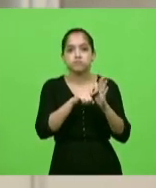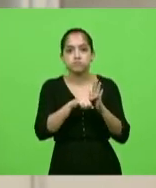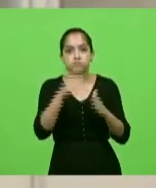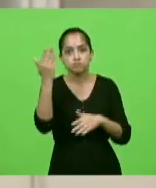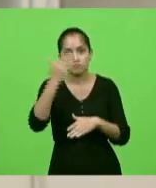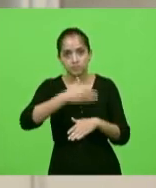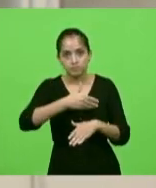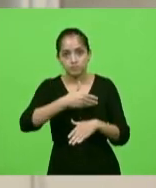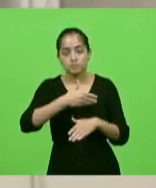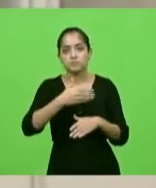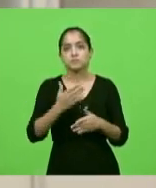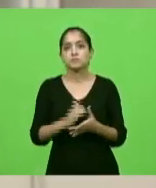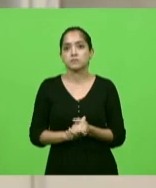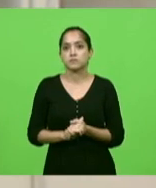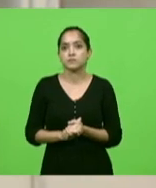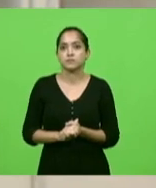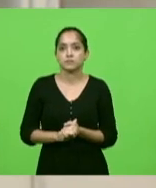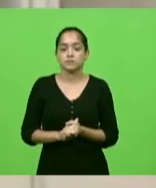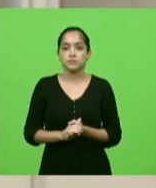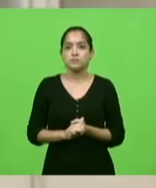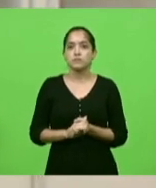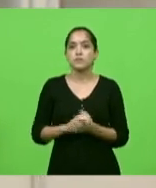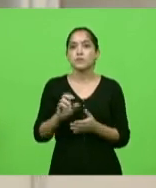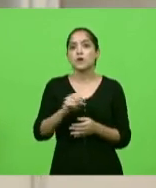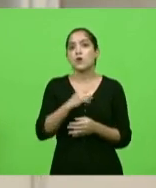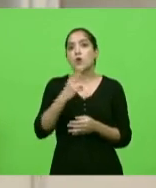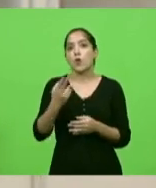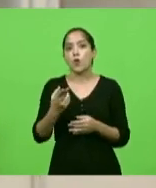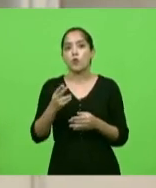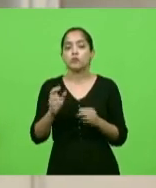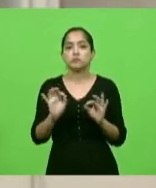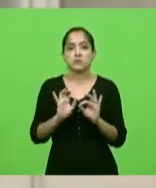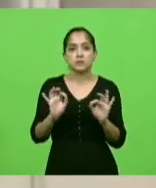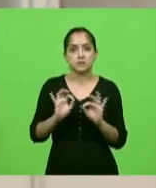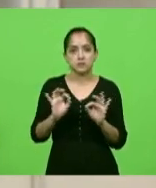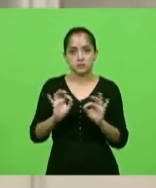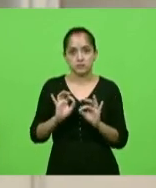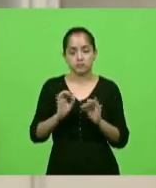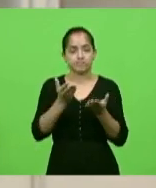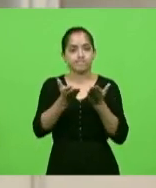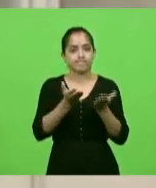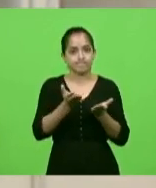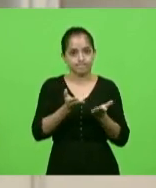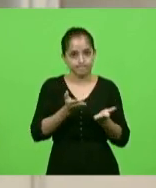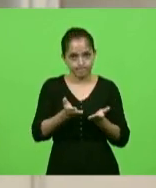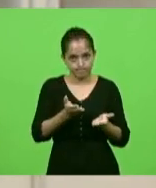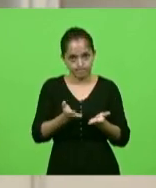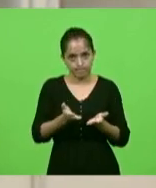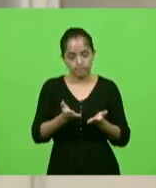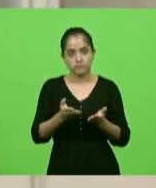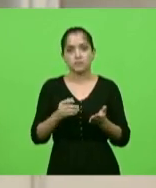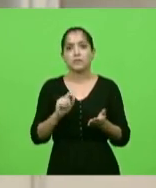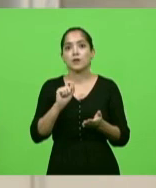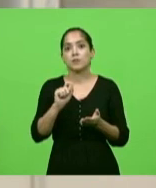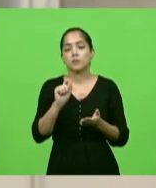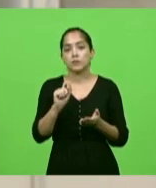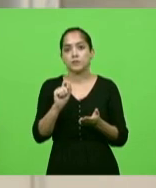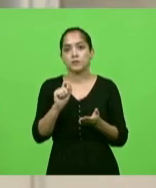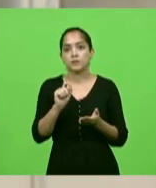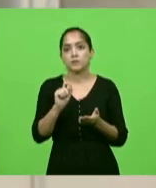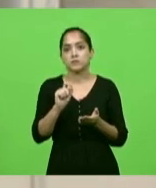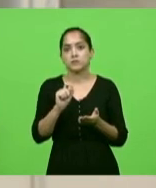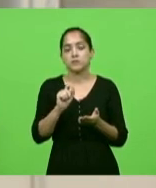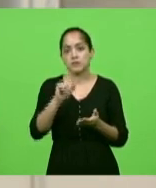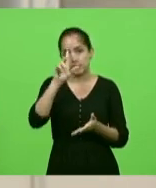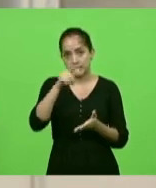comprovação das hipóteses de dispensa ou inexigibilidade da licitação por meio de